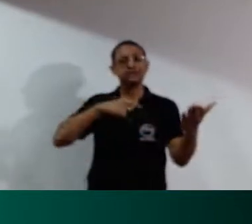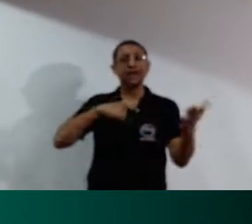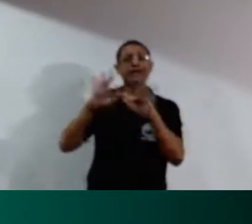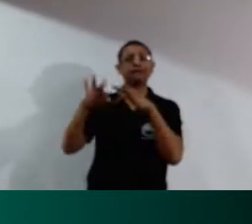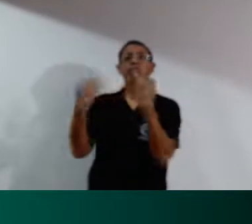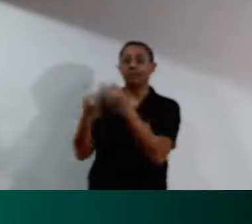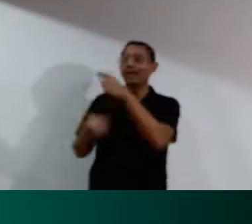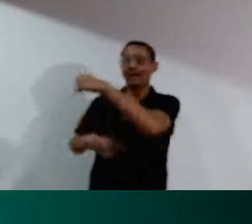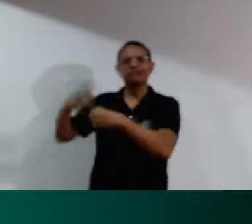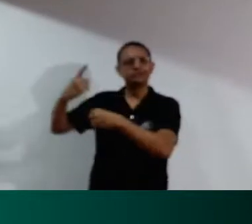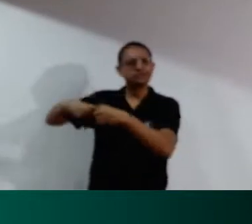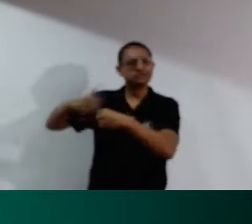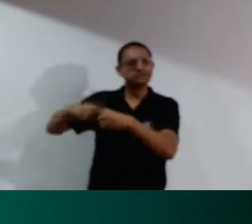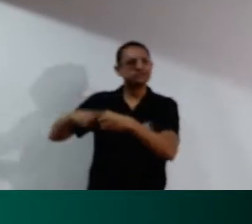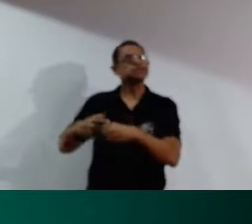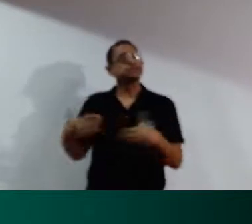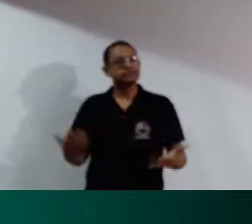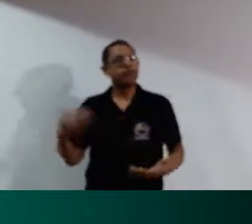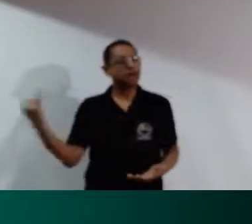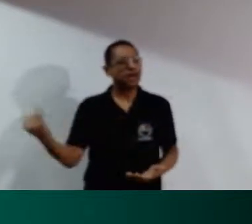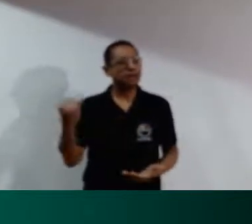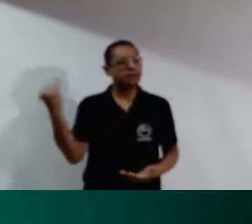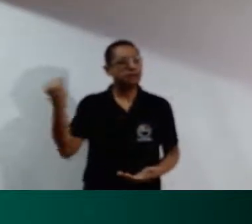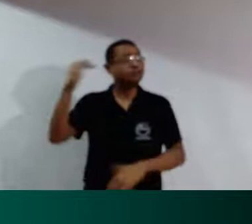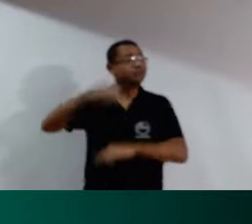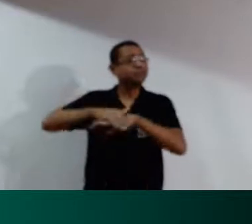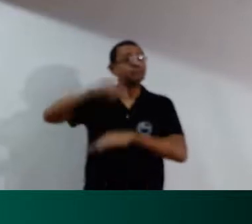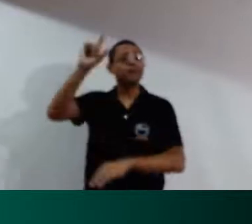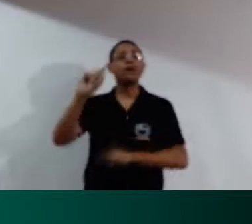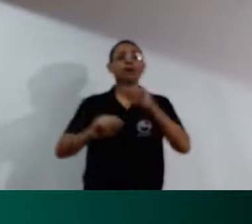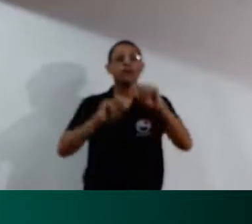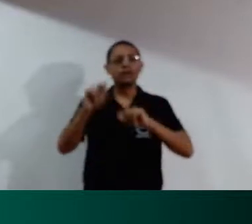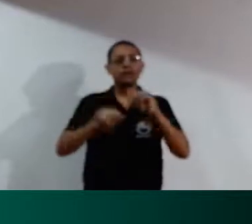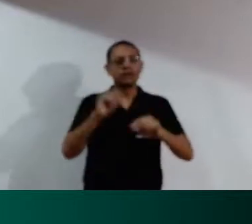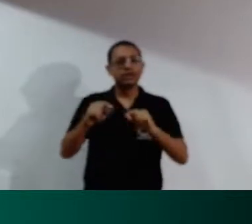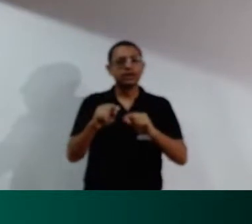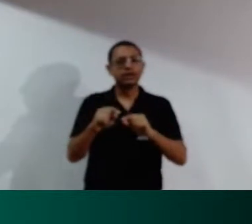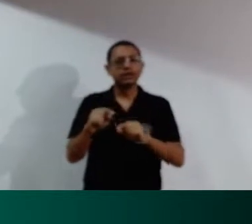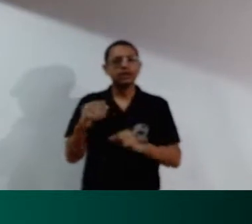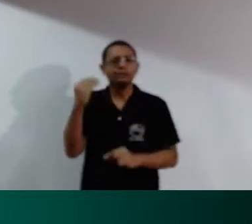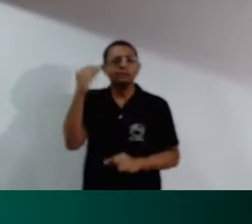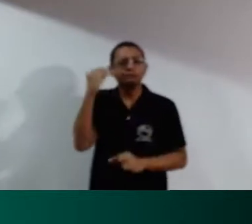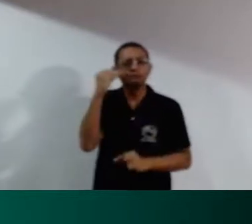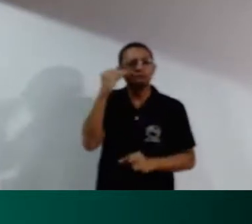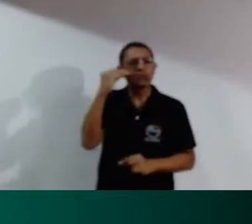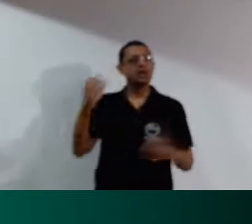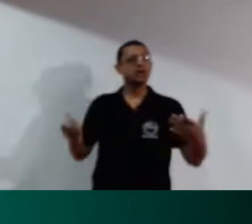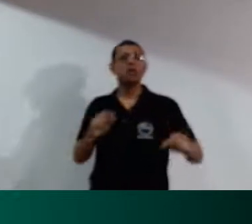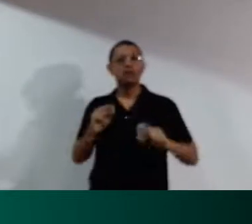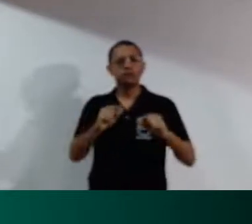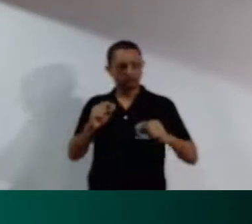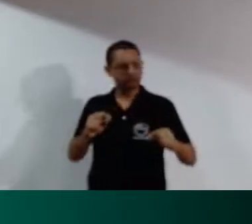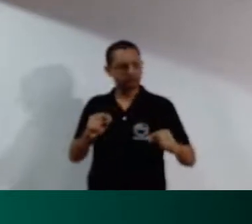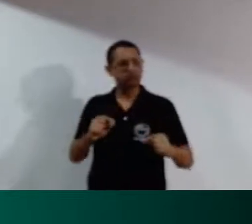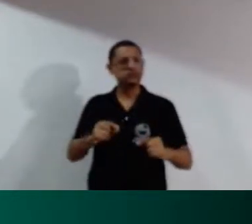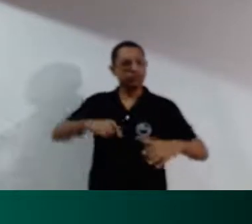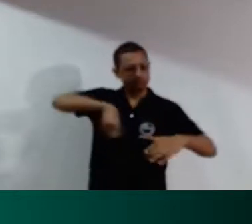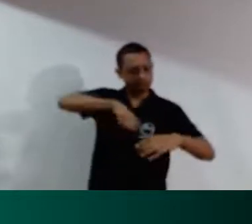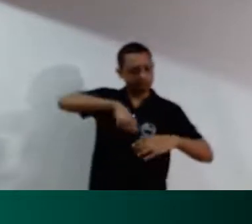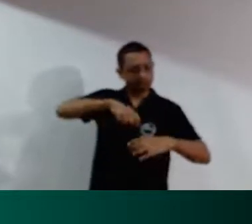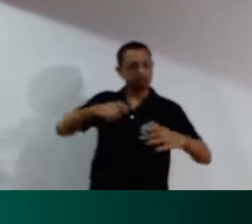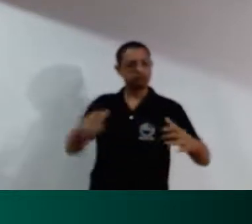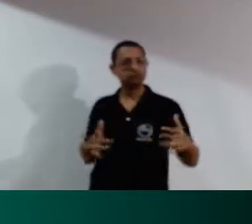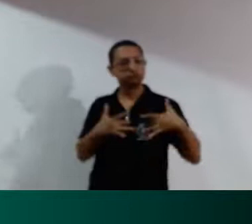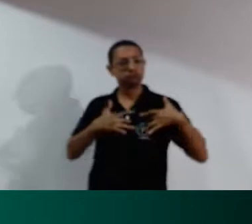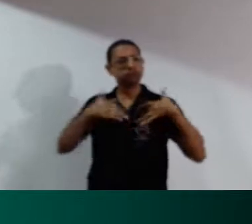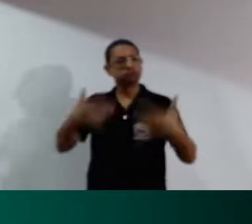no interior né então sim é muito importante que as cozinhas é que experiências como as potencialidades virem política pública